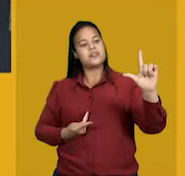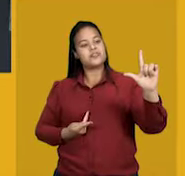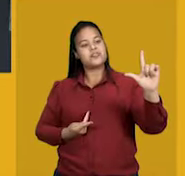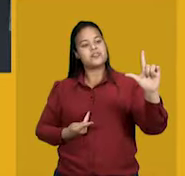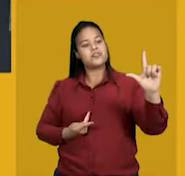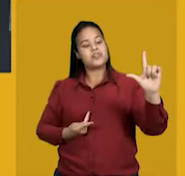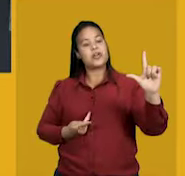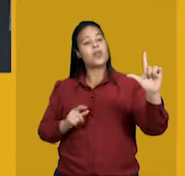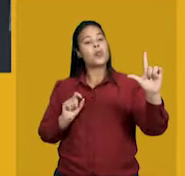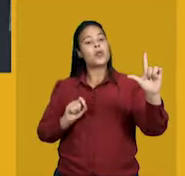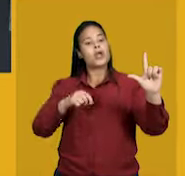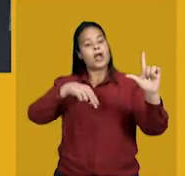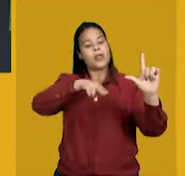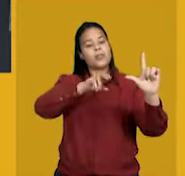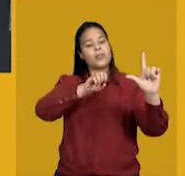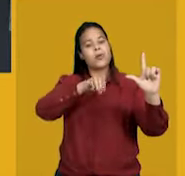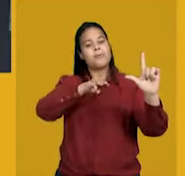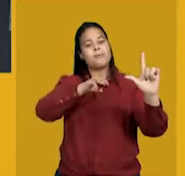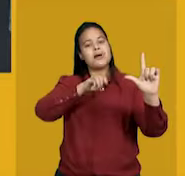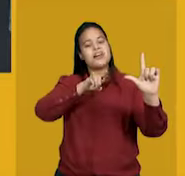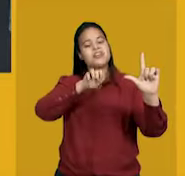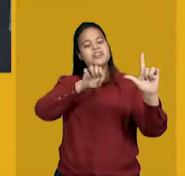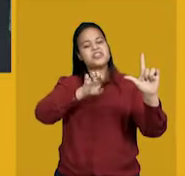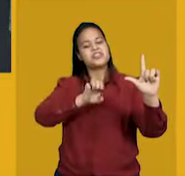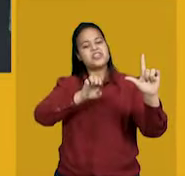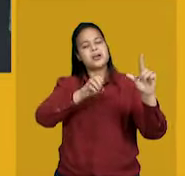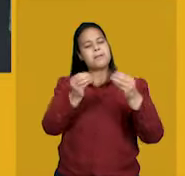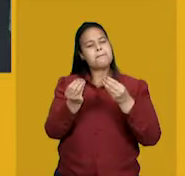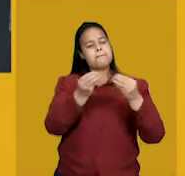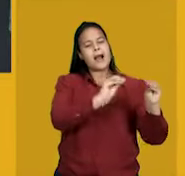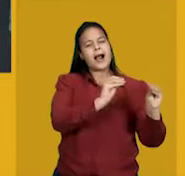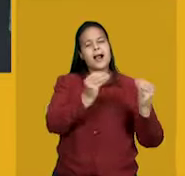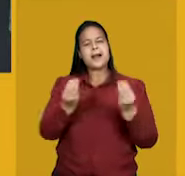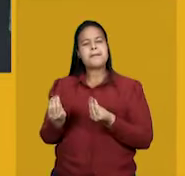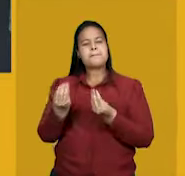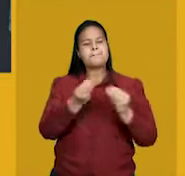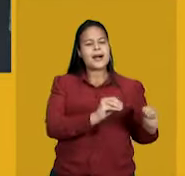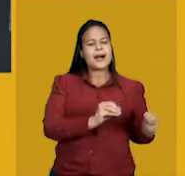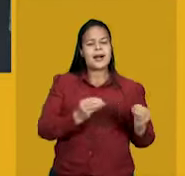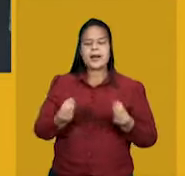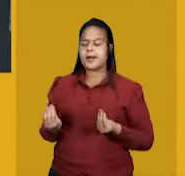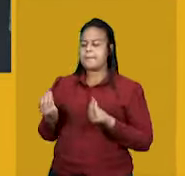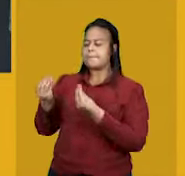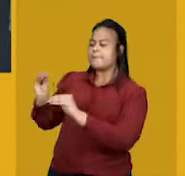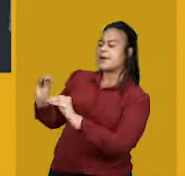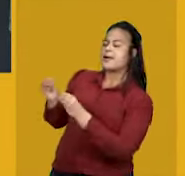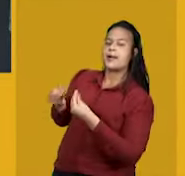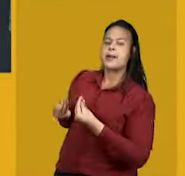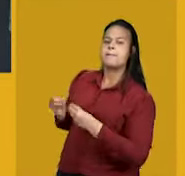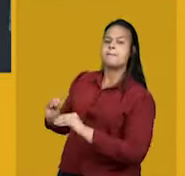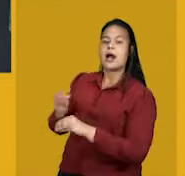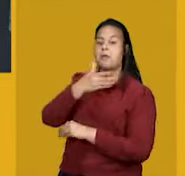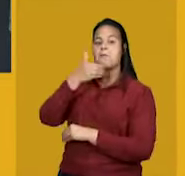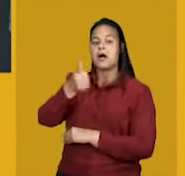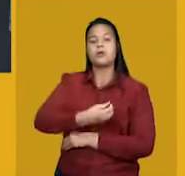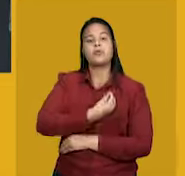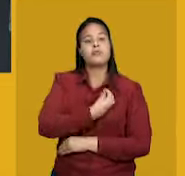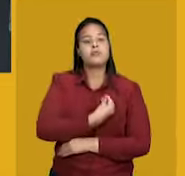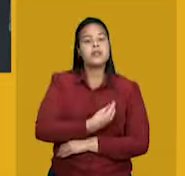Quando os seres humanos ainda eram nômade, se mudavam em busca de condições para a vida. E aqui, a